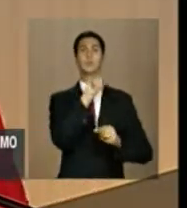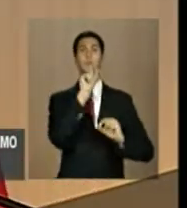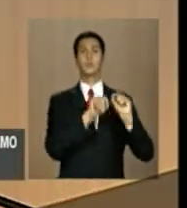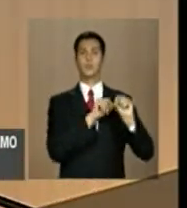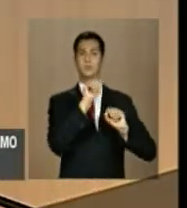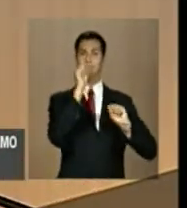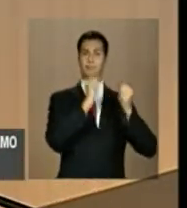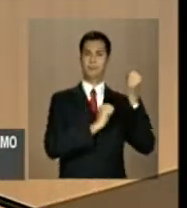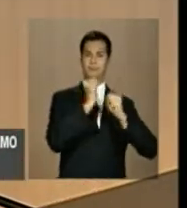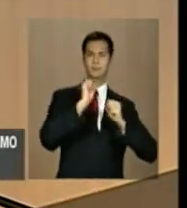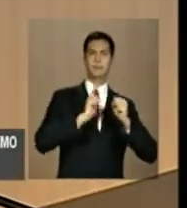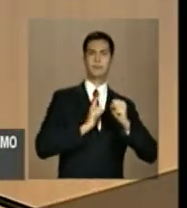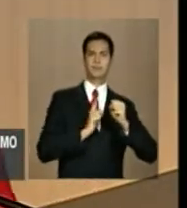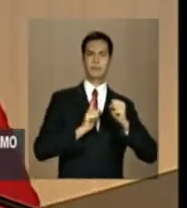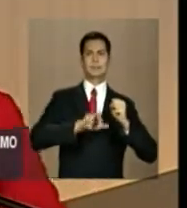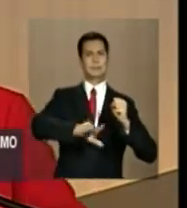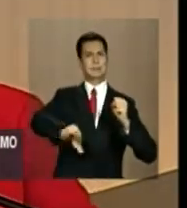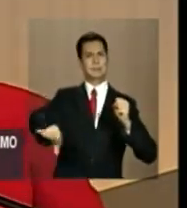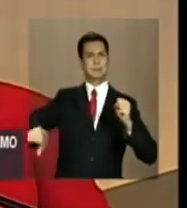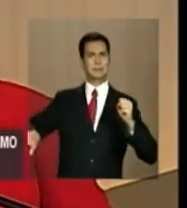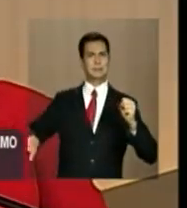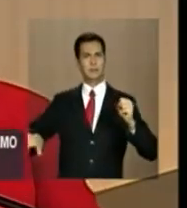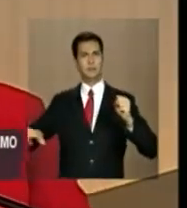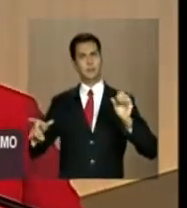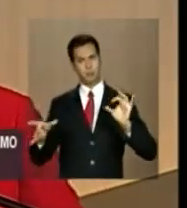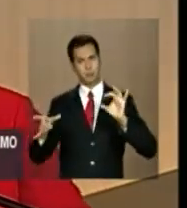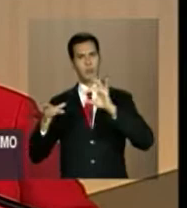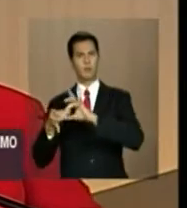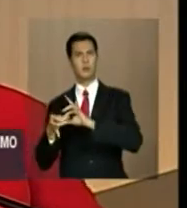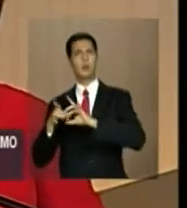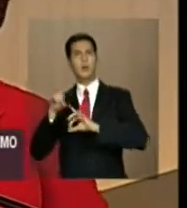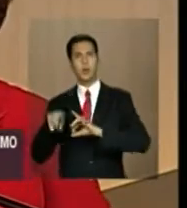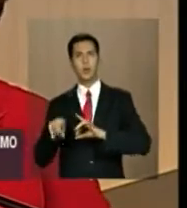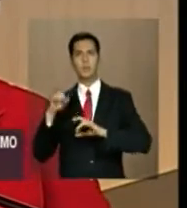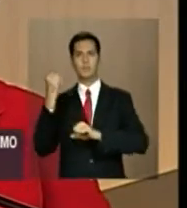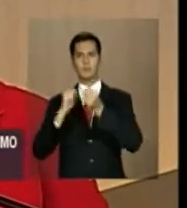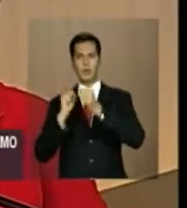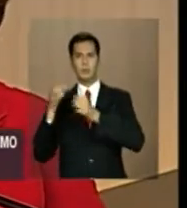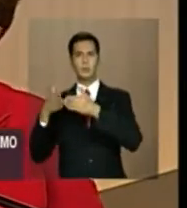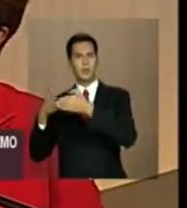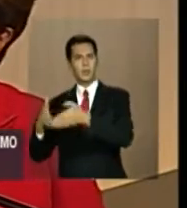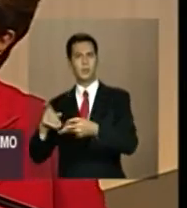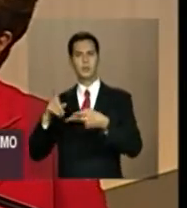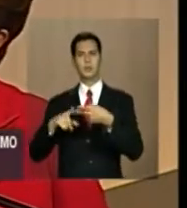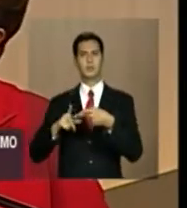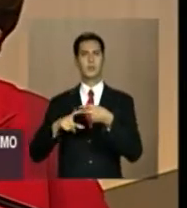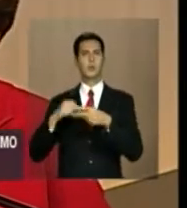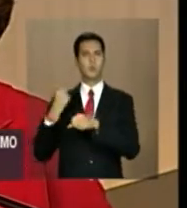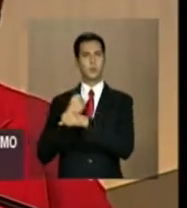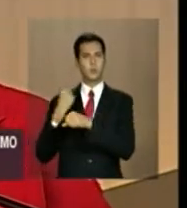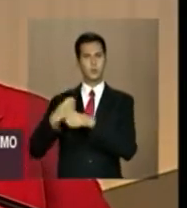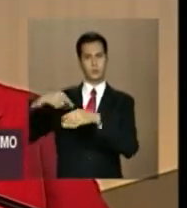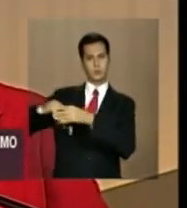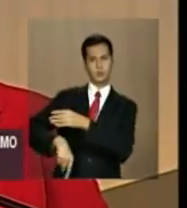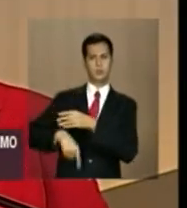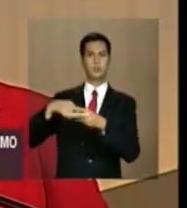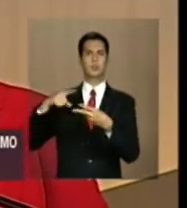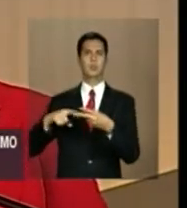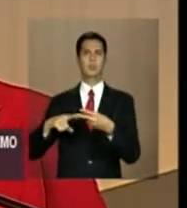de fornecedores, que vai de estaleiros, passando pela construção de sondas,